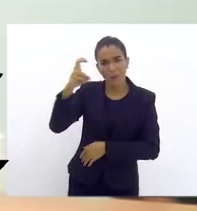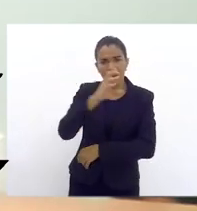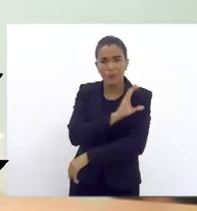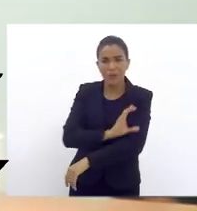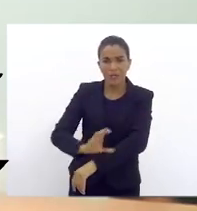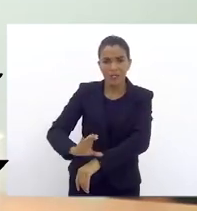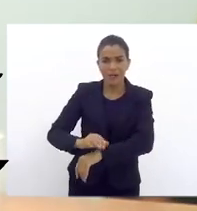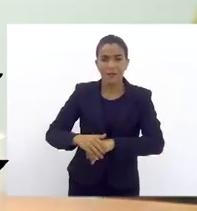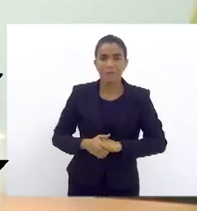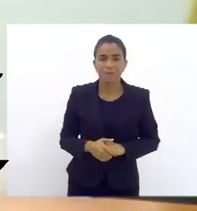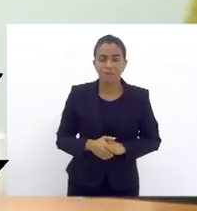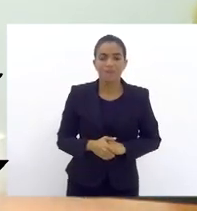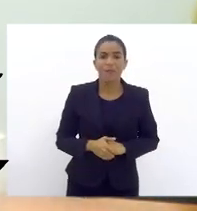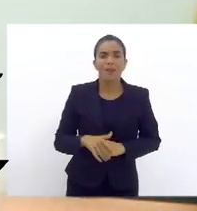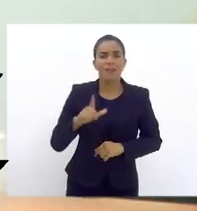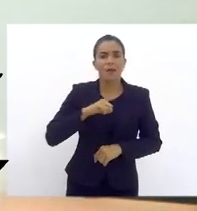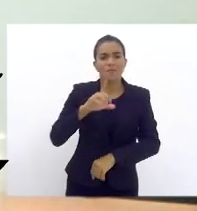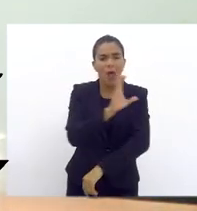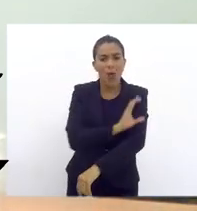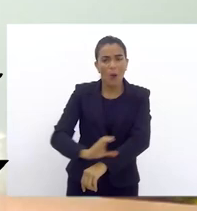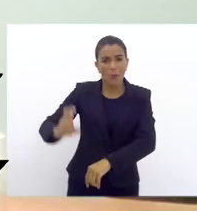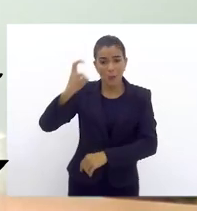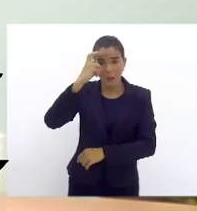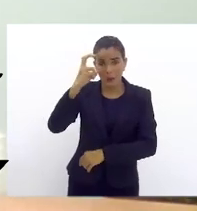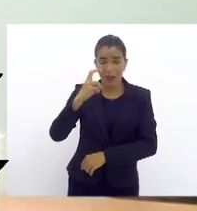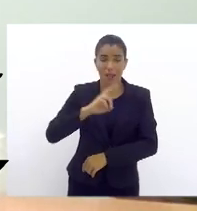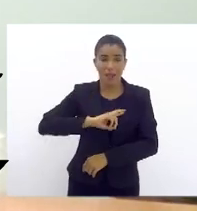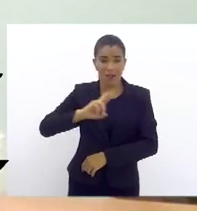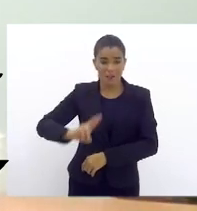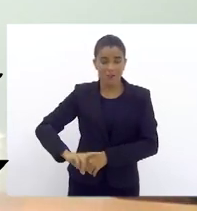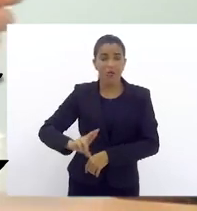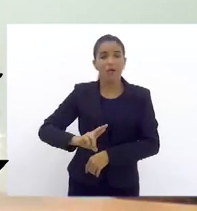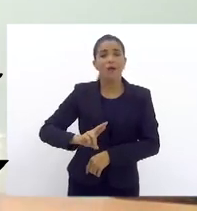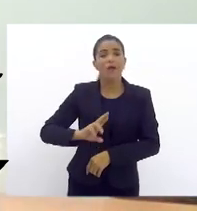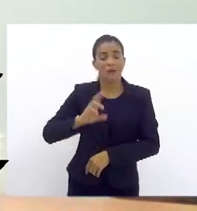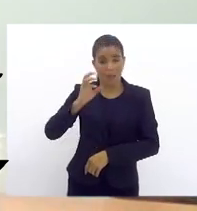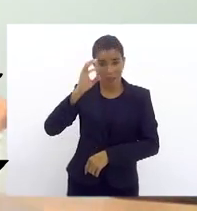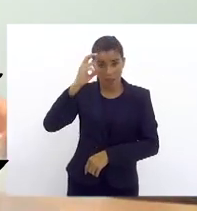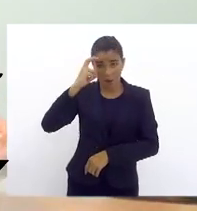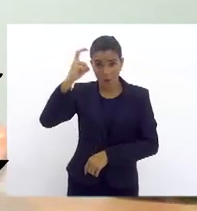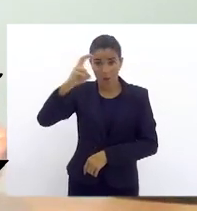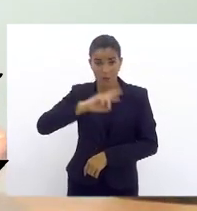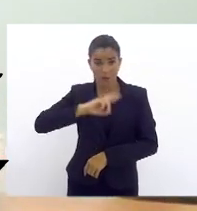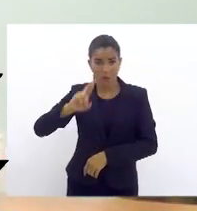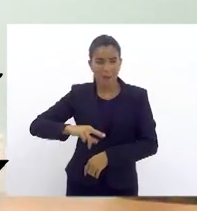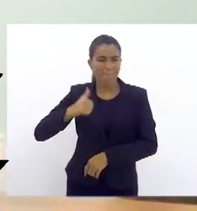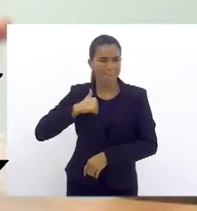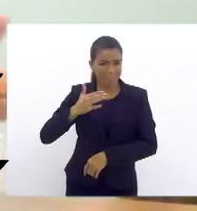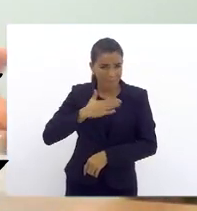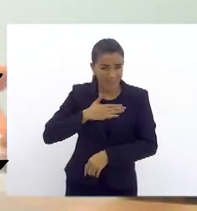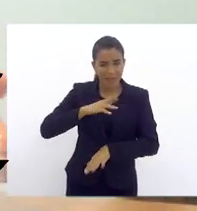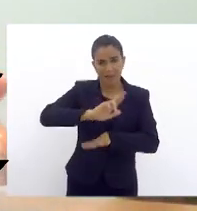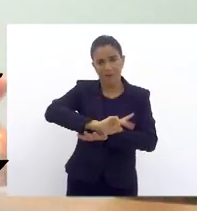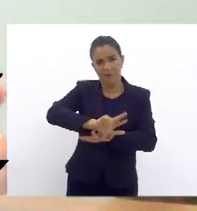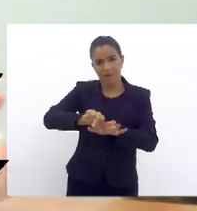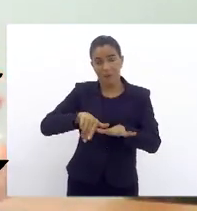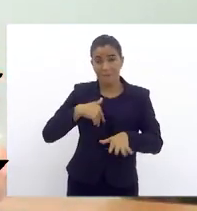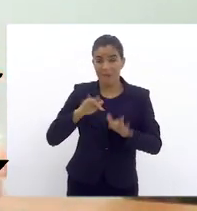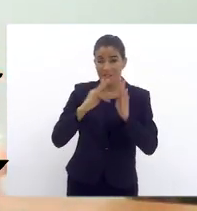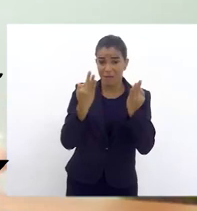a gente tem a nossa cultura religiosa e a minha cultura religiosa é muito plural eu nasci Numa família